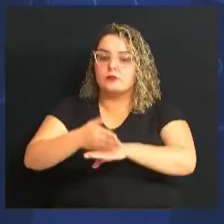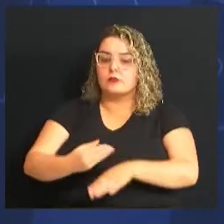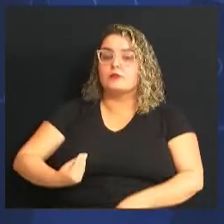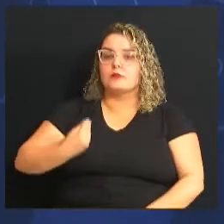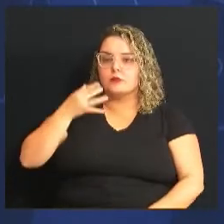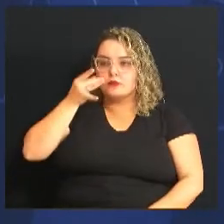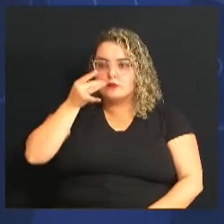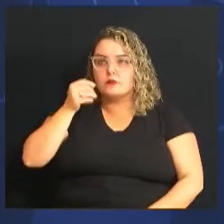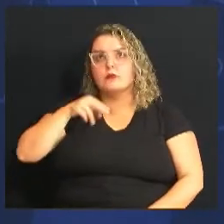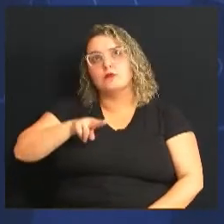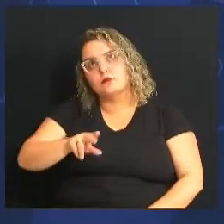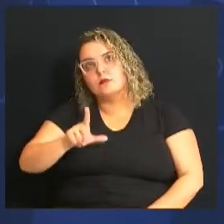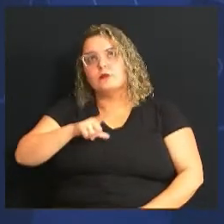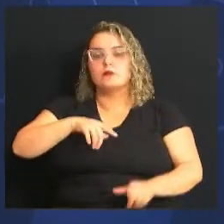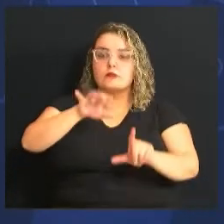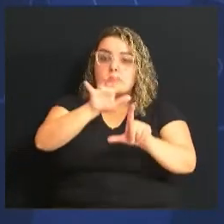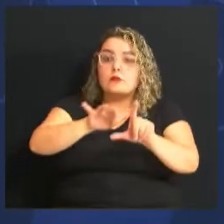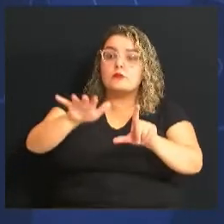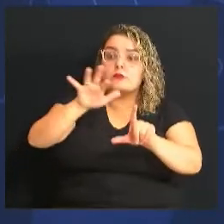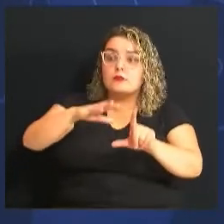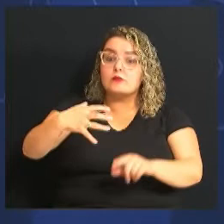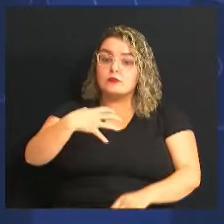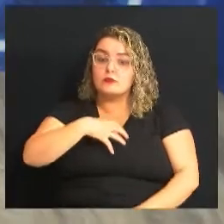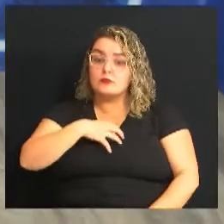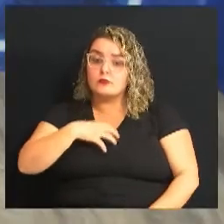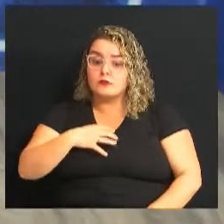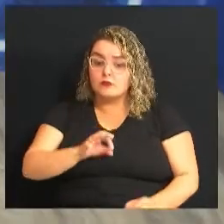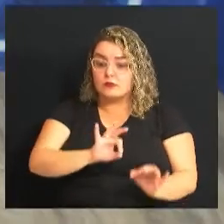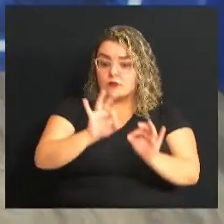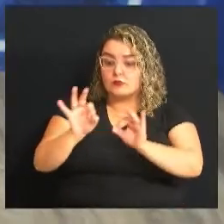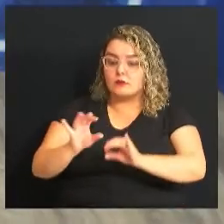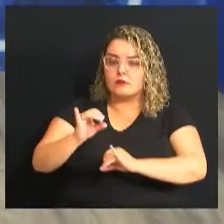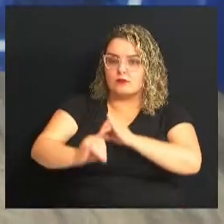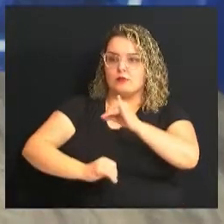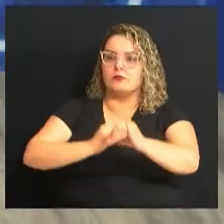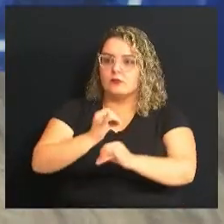plataforma digital, alguma maneira de também acompanhar pela internet?